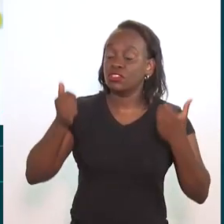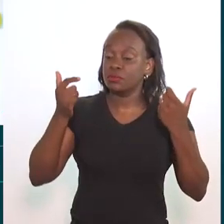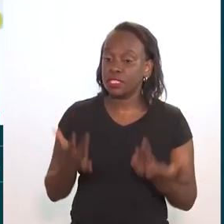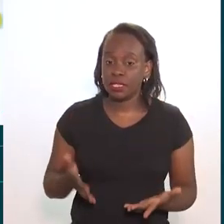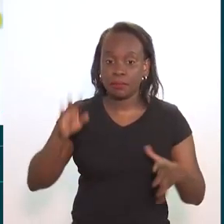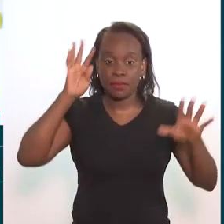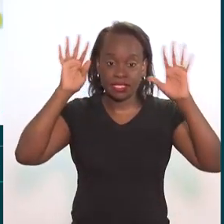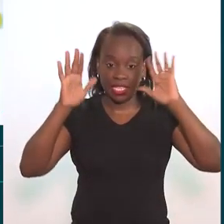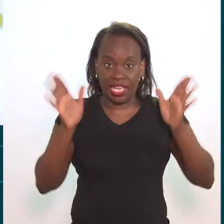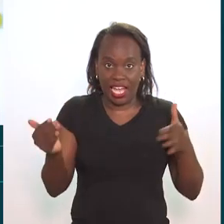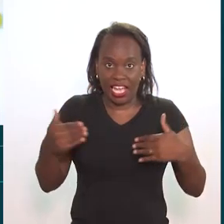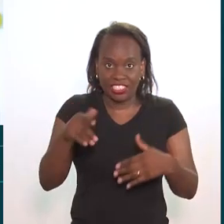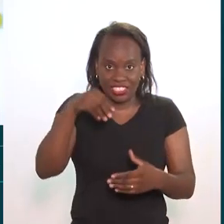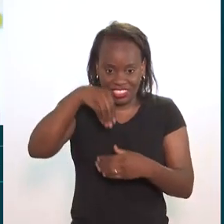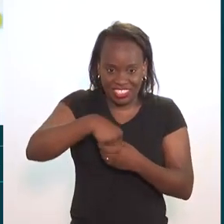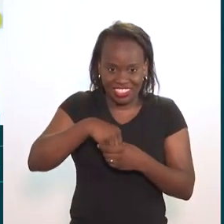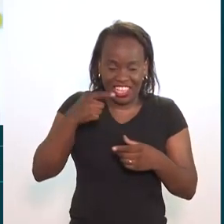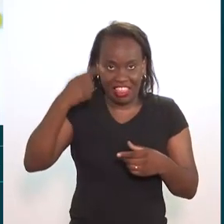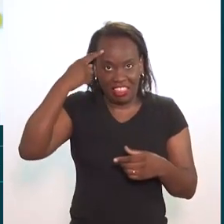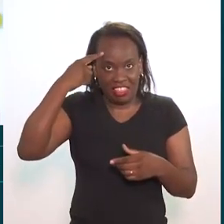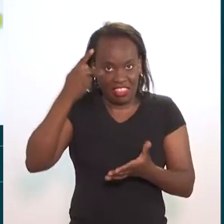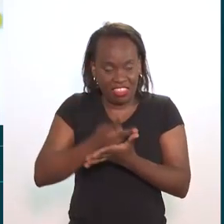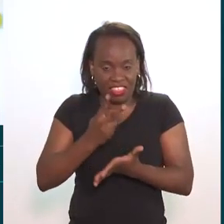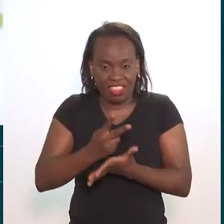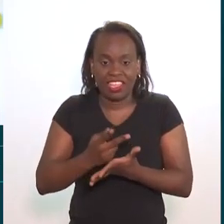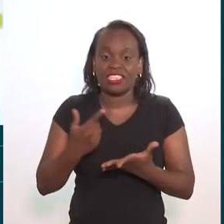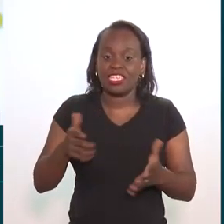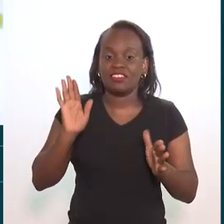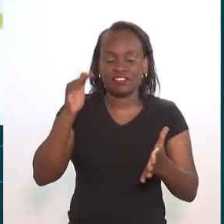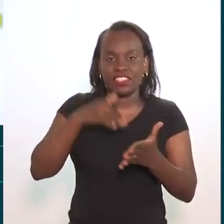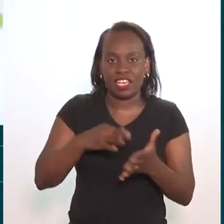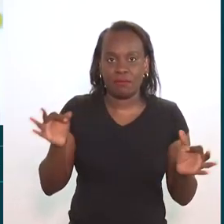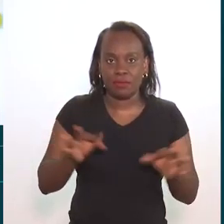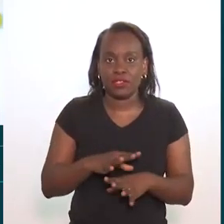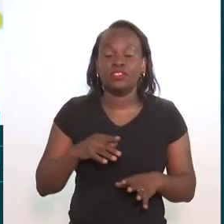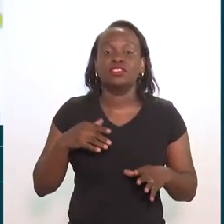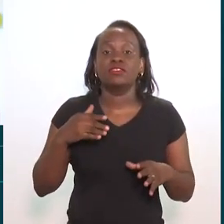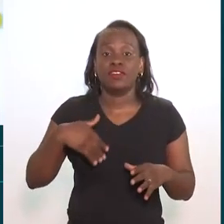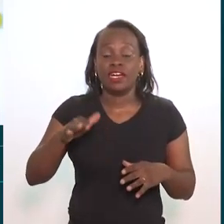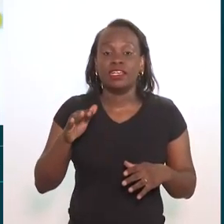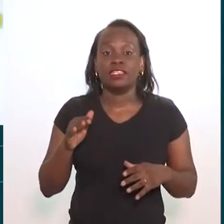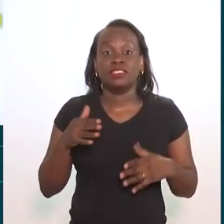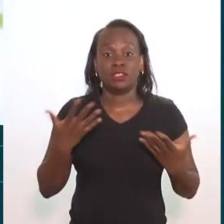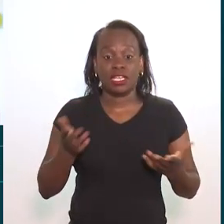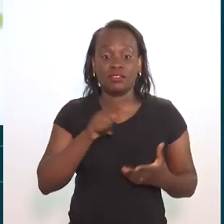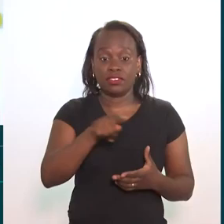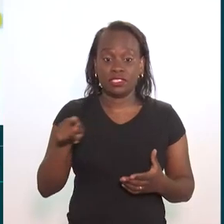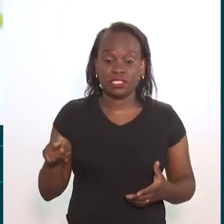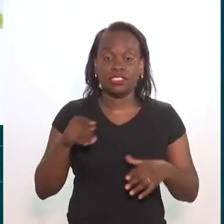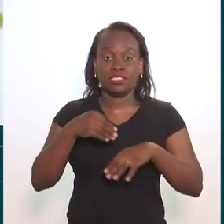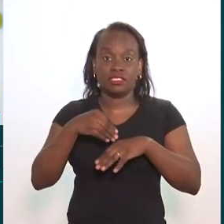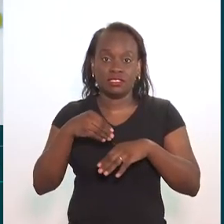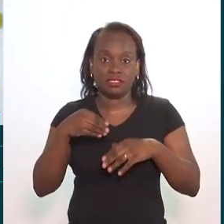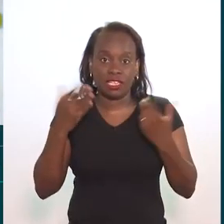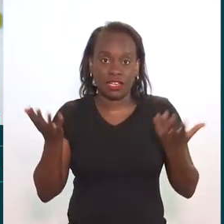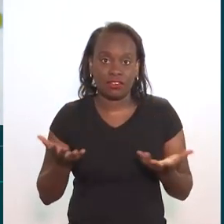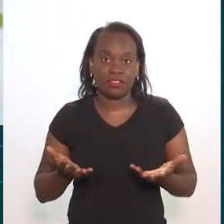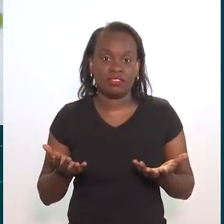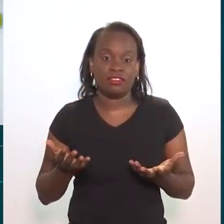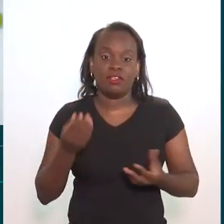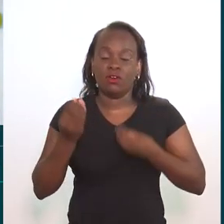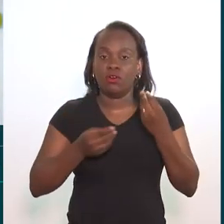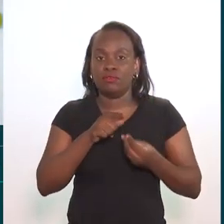E falando em pensar fora da caixa, né, a gente já está chegando no final do programa, eu queria que vocês deixassem